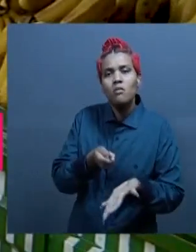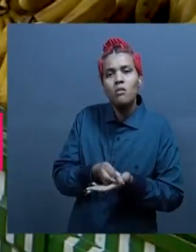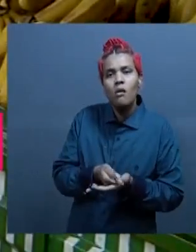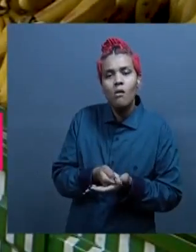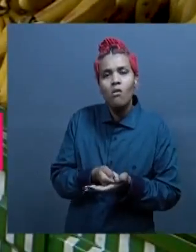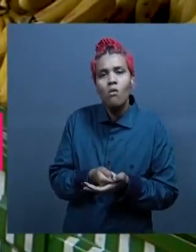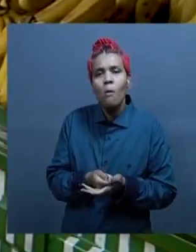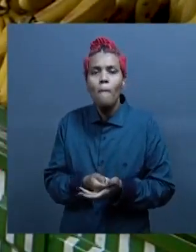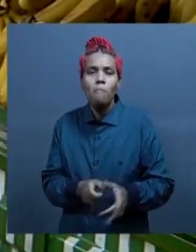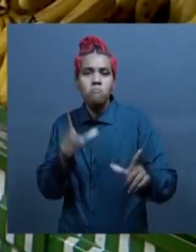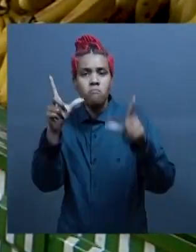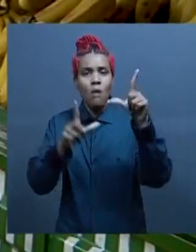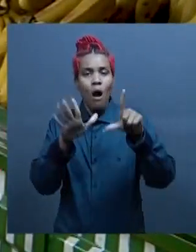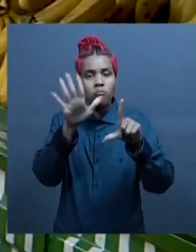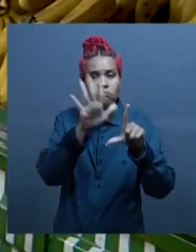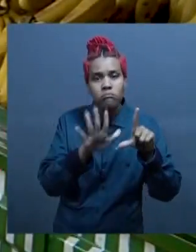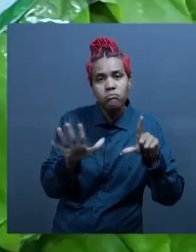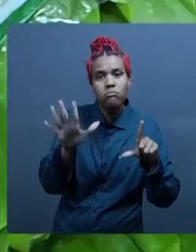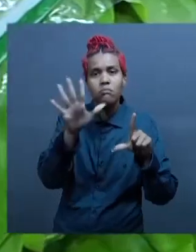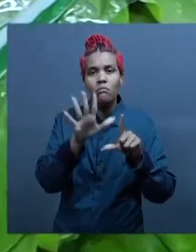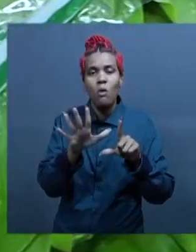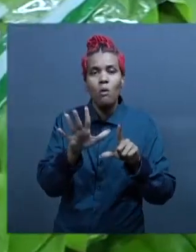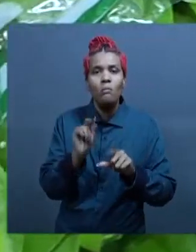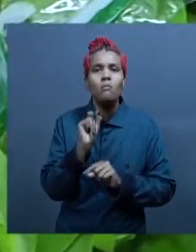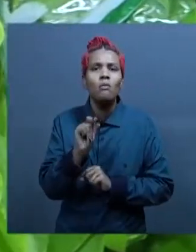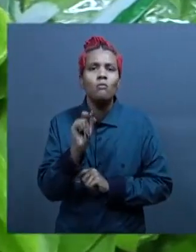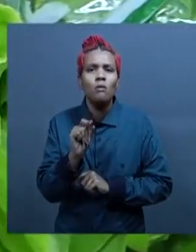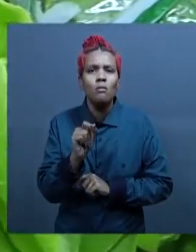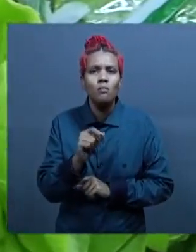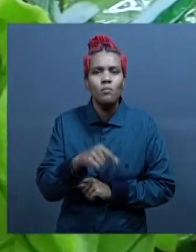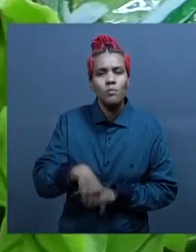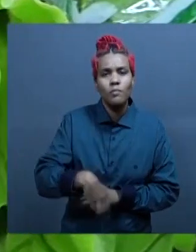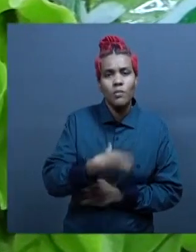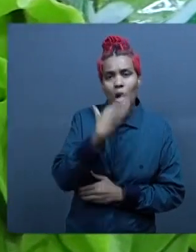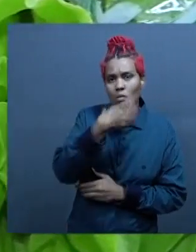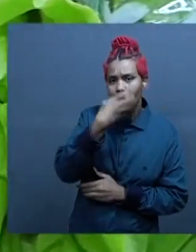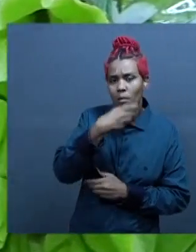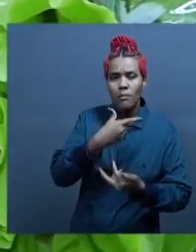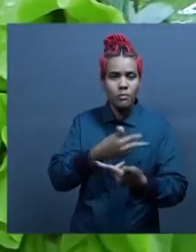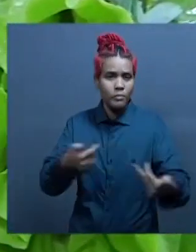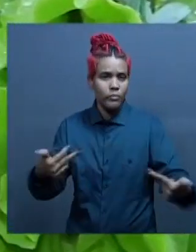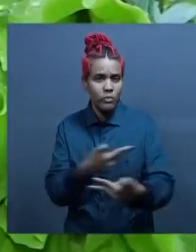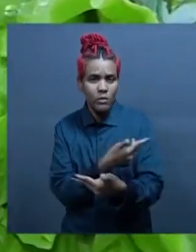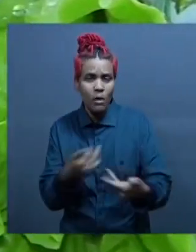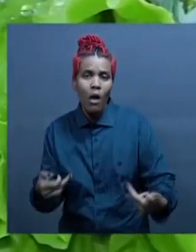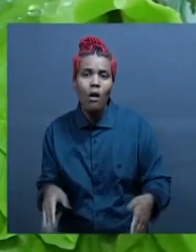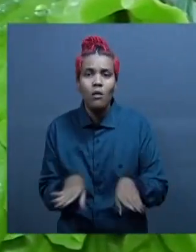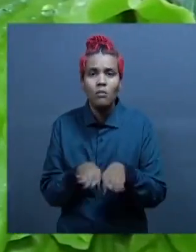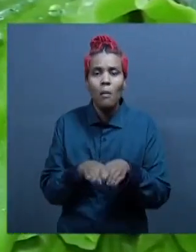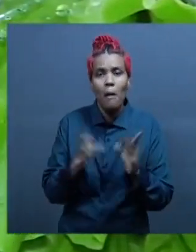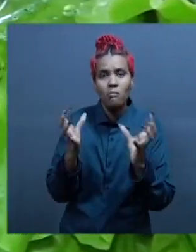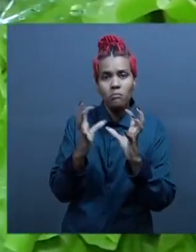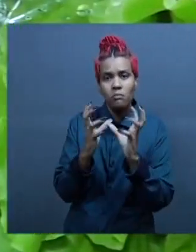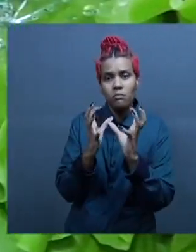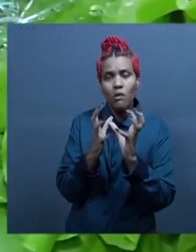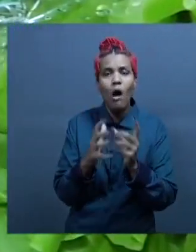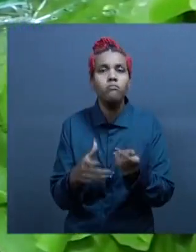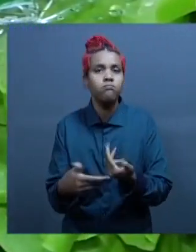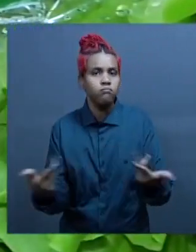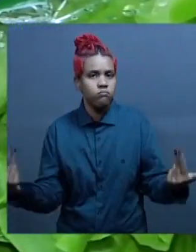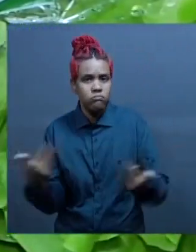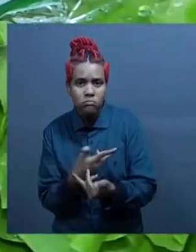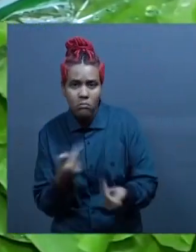17 frutas legumes e verduras os produtos hortícolas vão precisar obedecer algumas características para serem